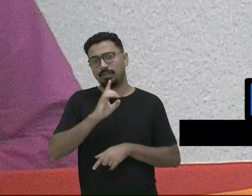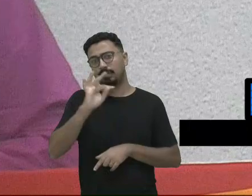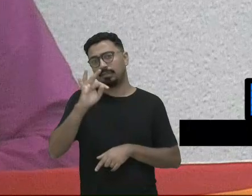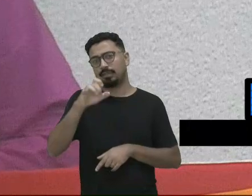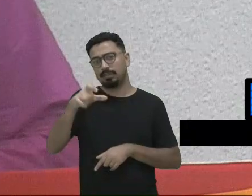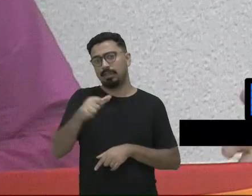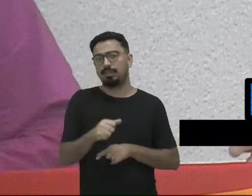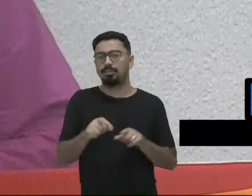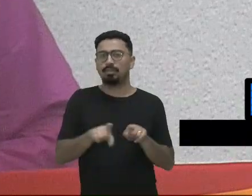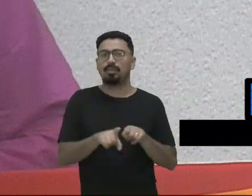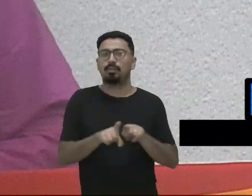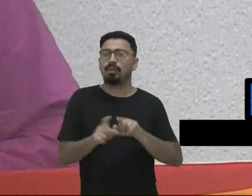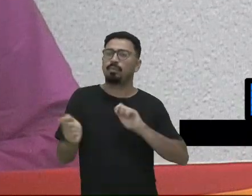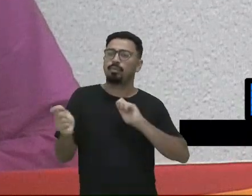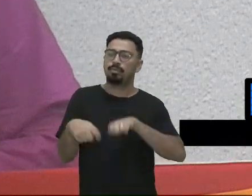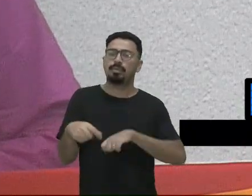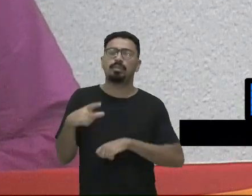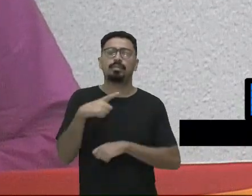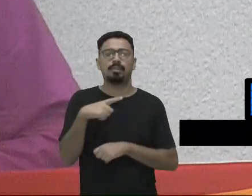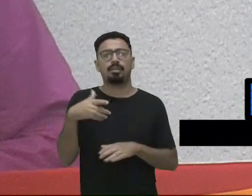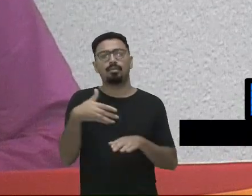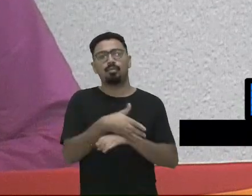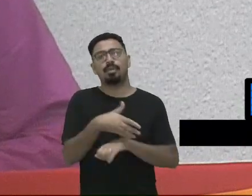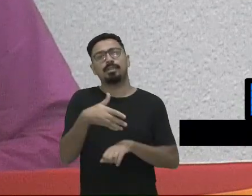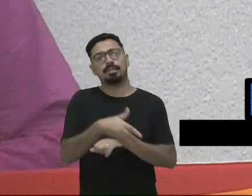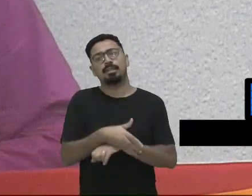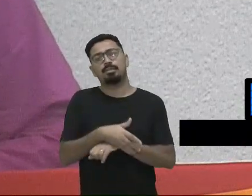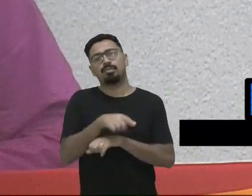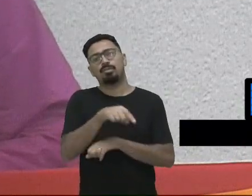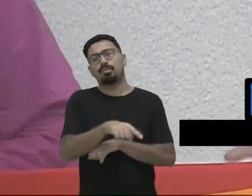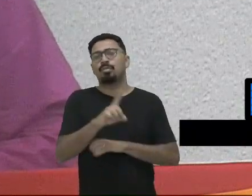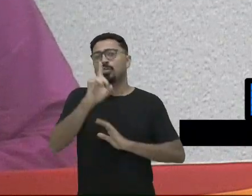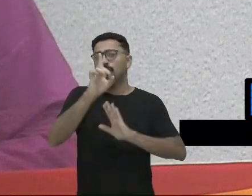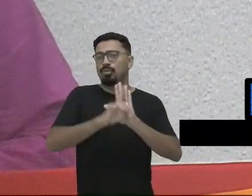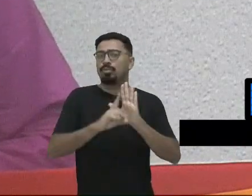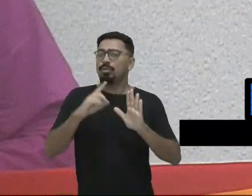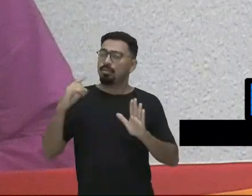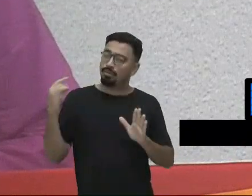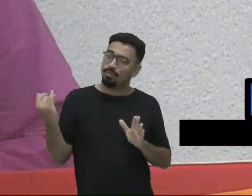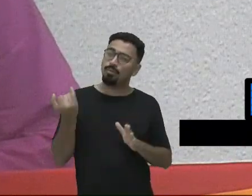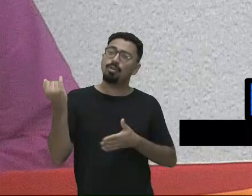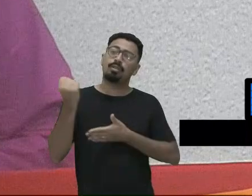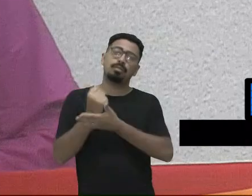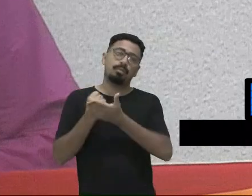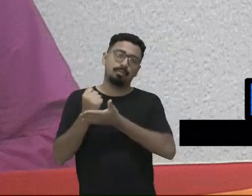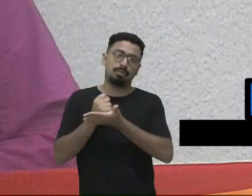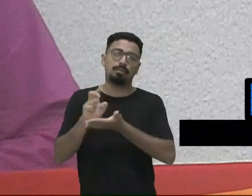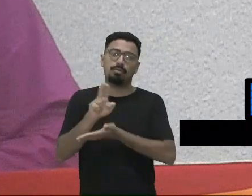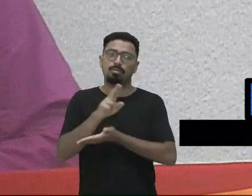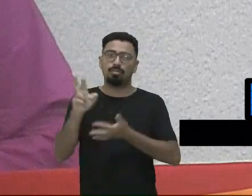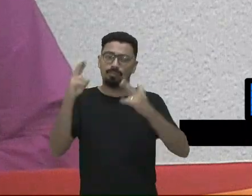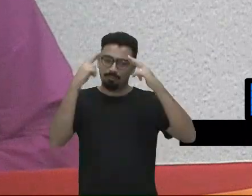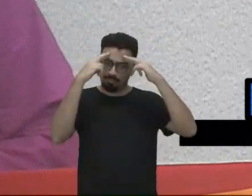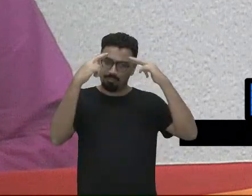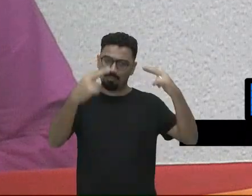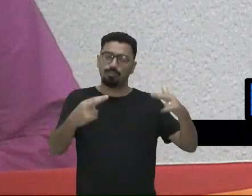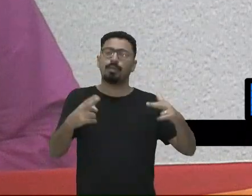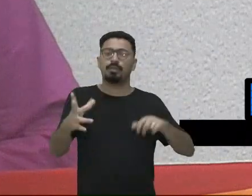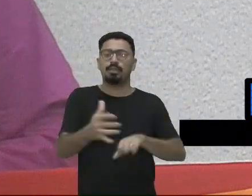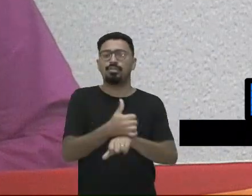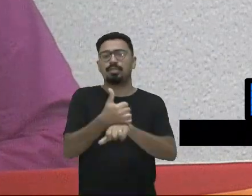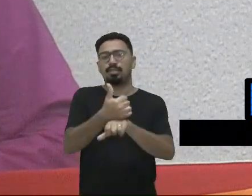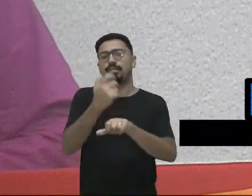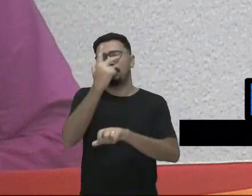taxas para possibilitar o acesso ao direito fundamental do nome e o respeito da dignidade das pessoas